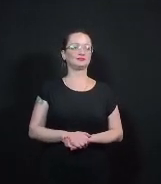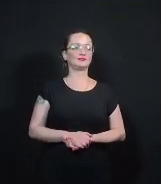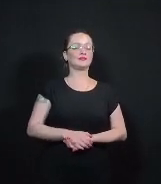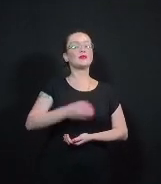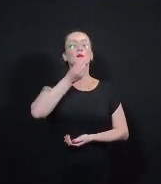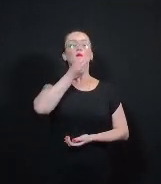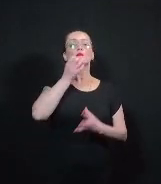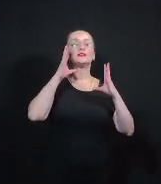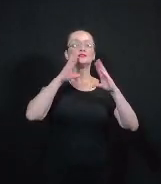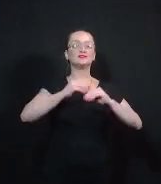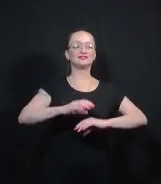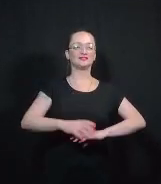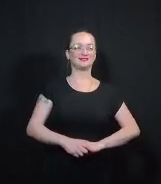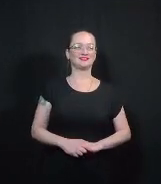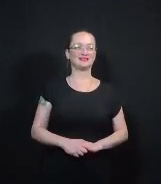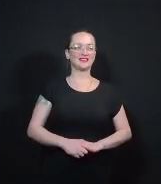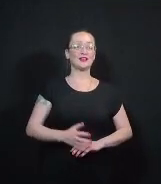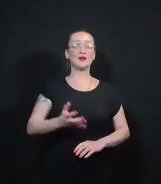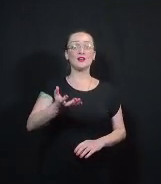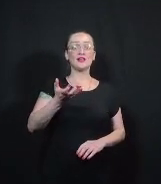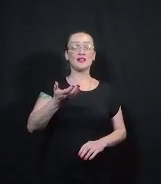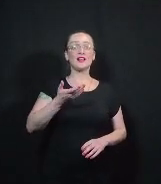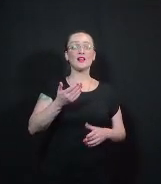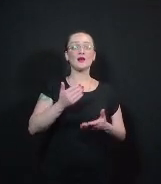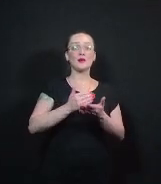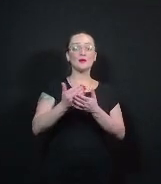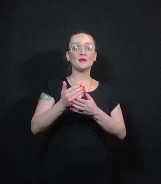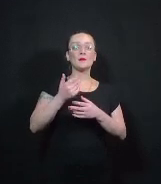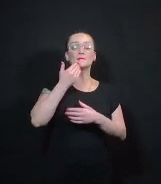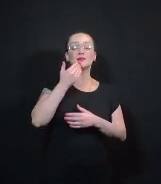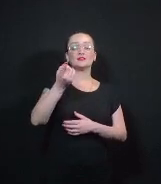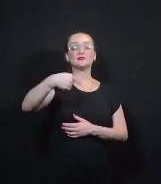noite. Eu queria começar pedindo para vocês